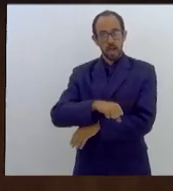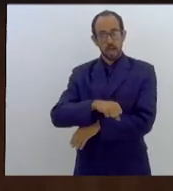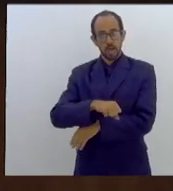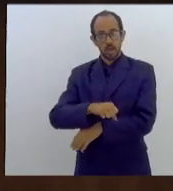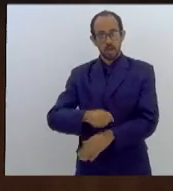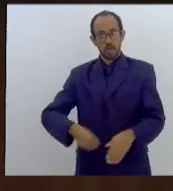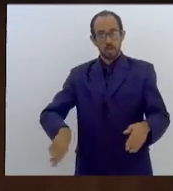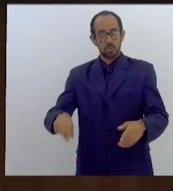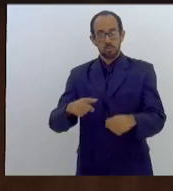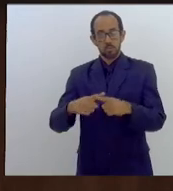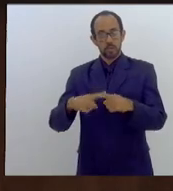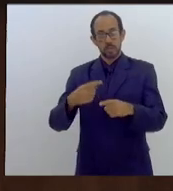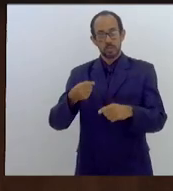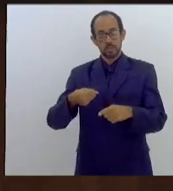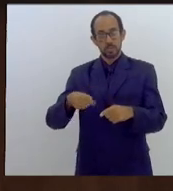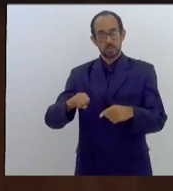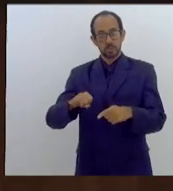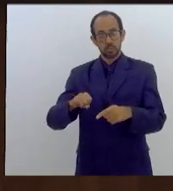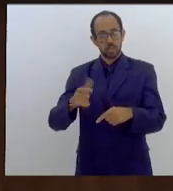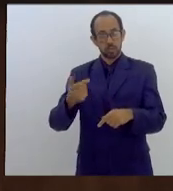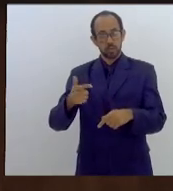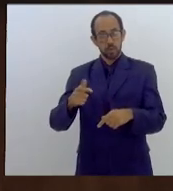tem uso do solo,